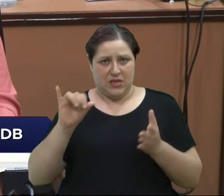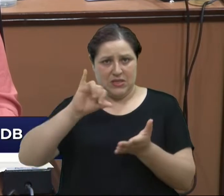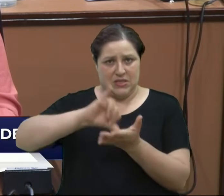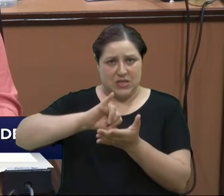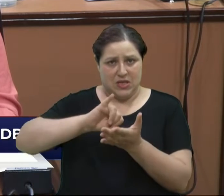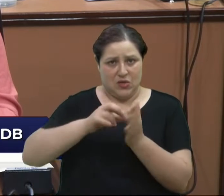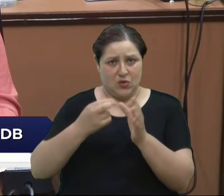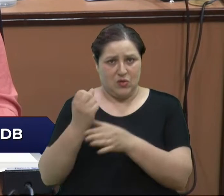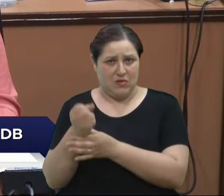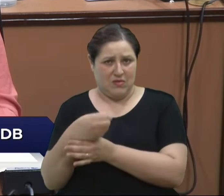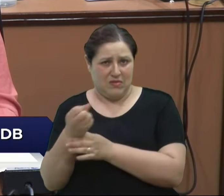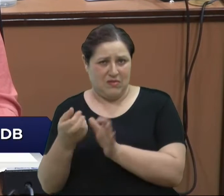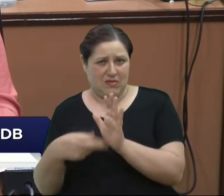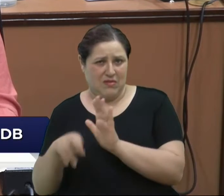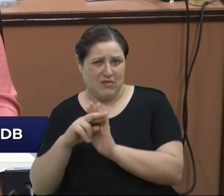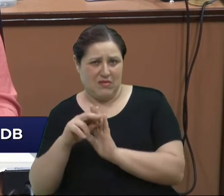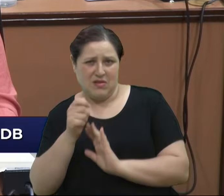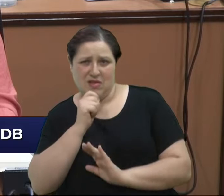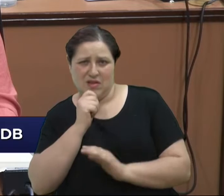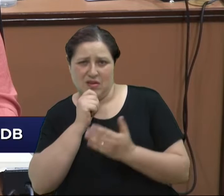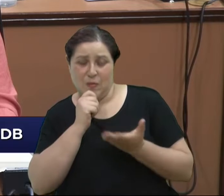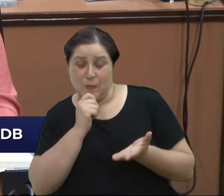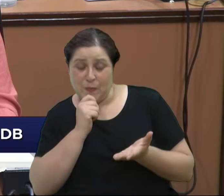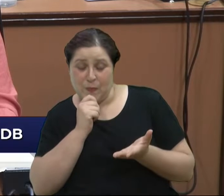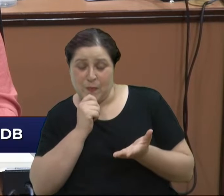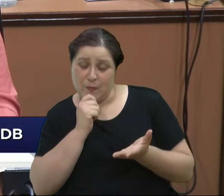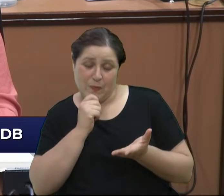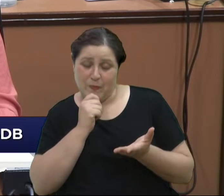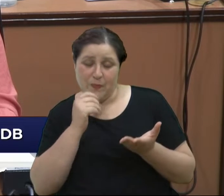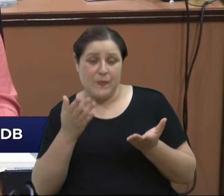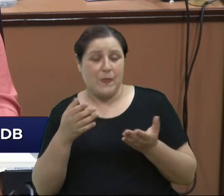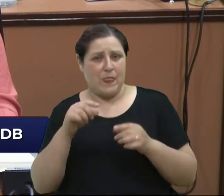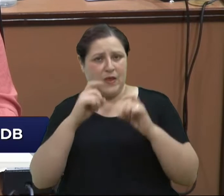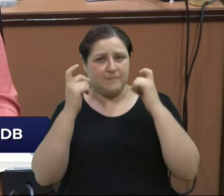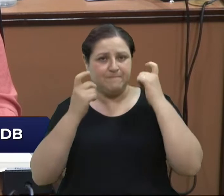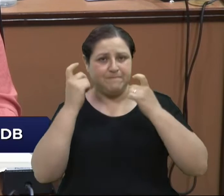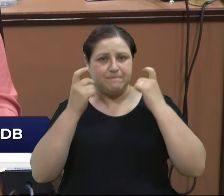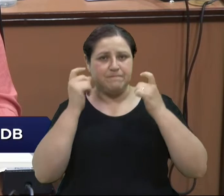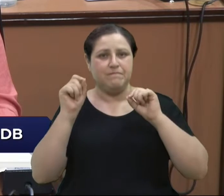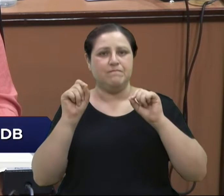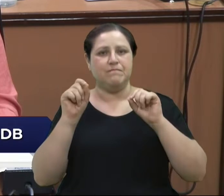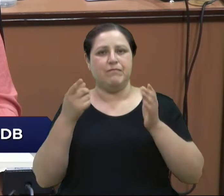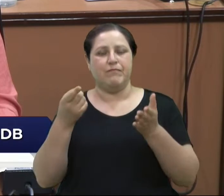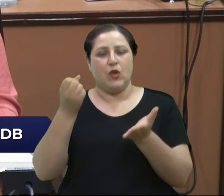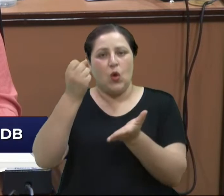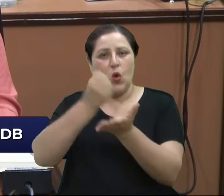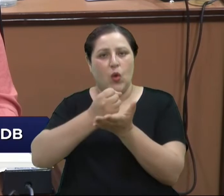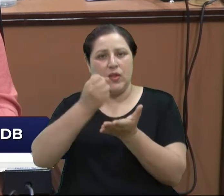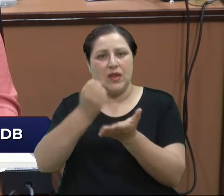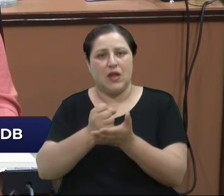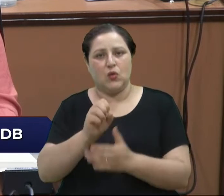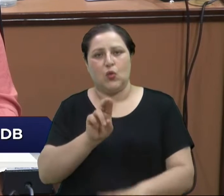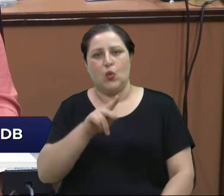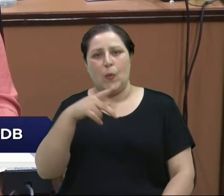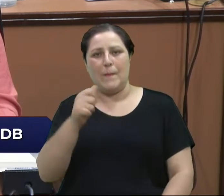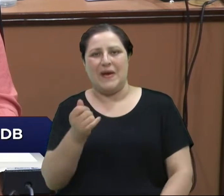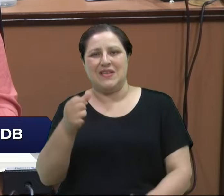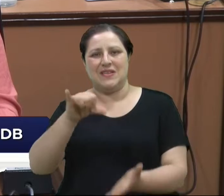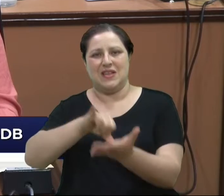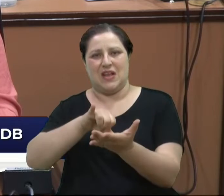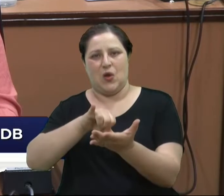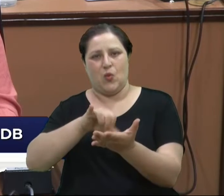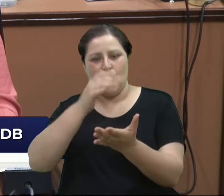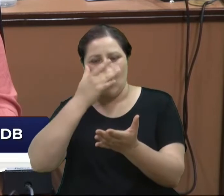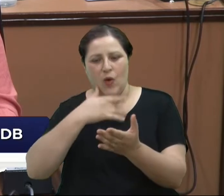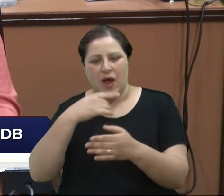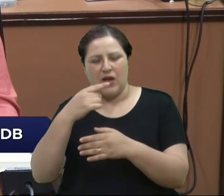não? Outra questão que me preocupa bastante é o contrato com a UPA Central, que, se não me falha a memória, ano que